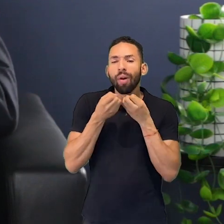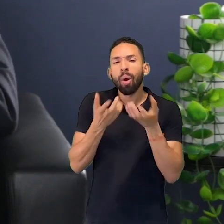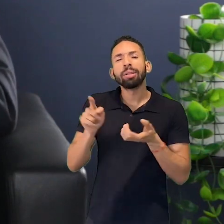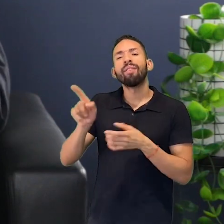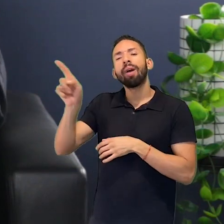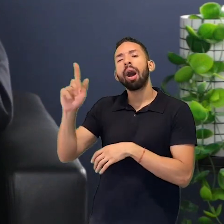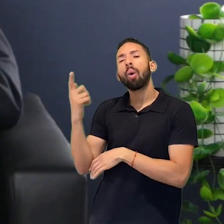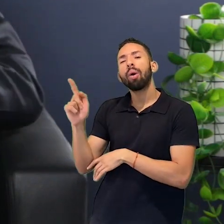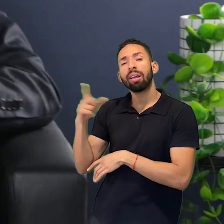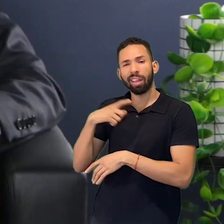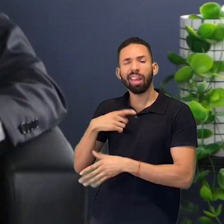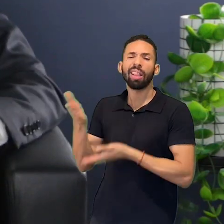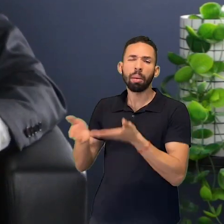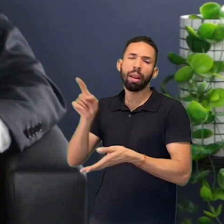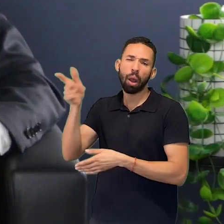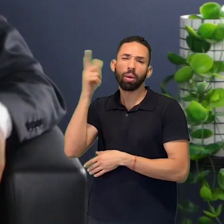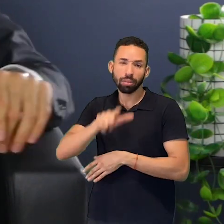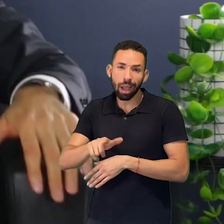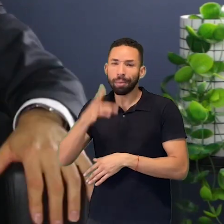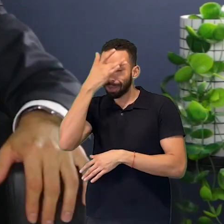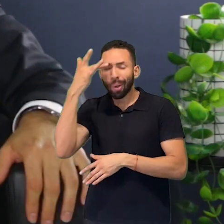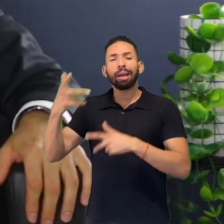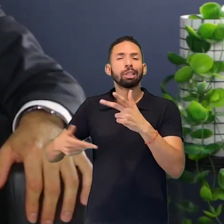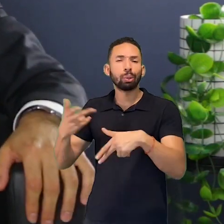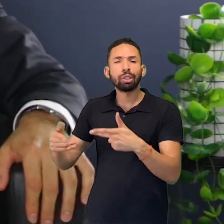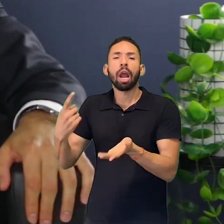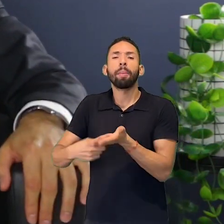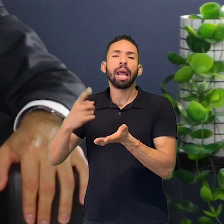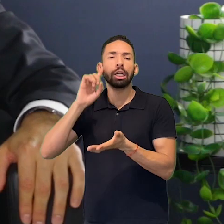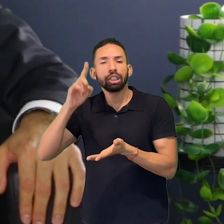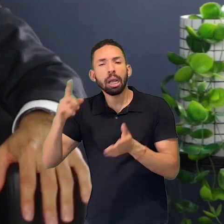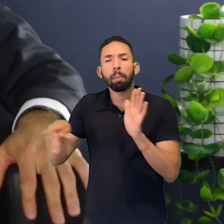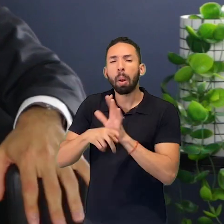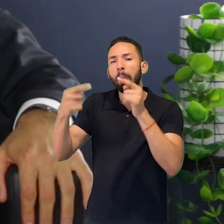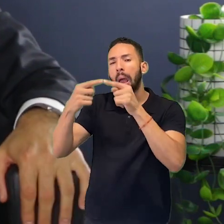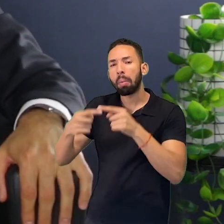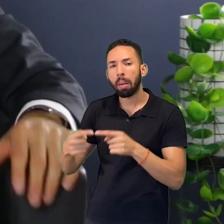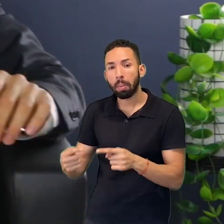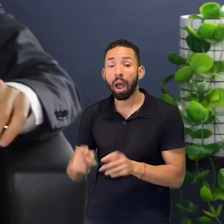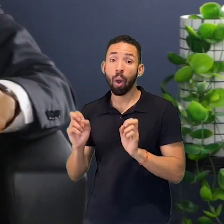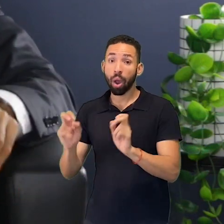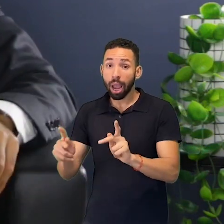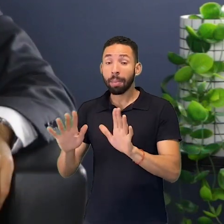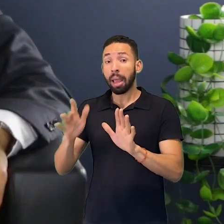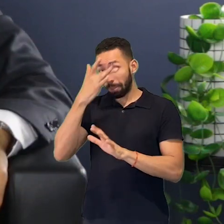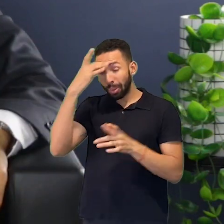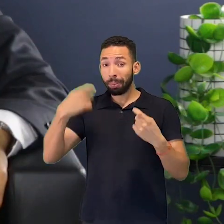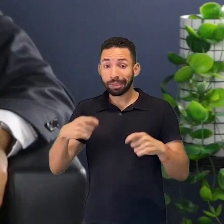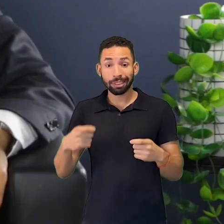tem em Goiânia, regulou, existe lá mesmo tratamento, vai fazer a cirurgia marcada por dia tal, hora tal,